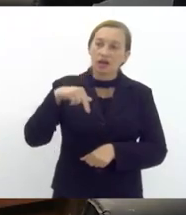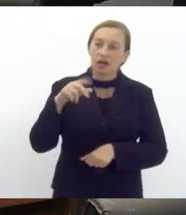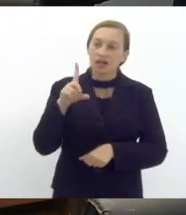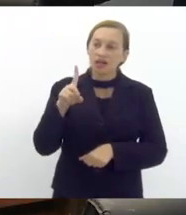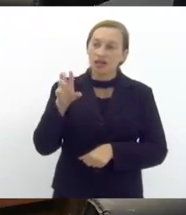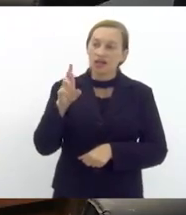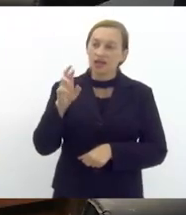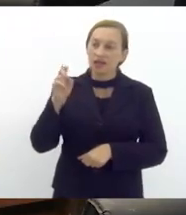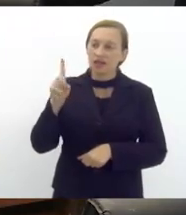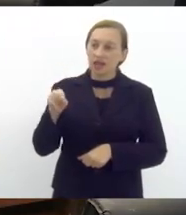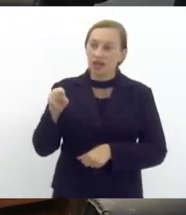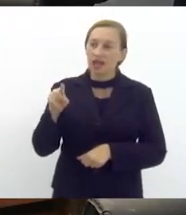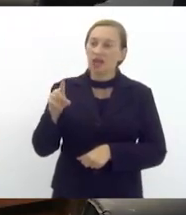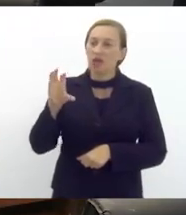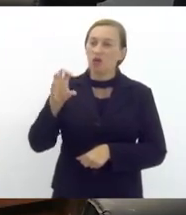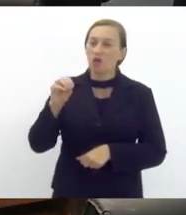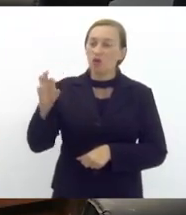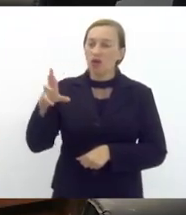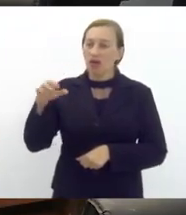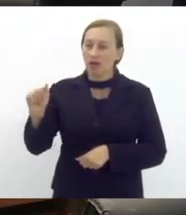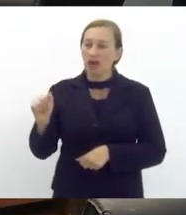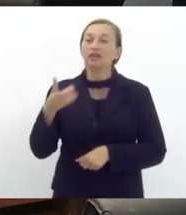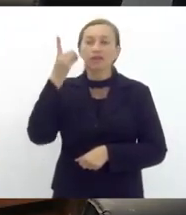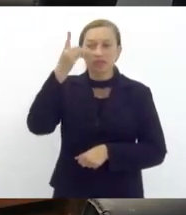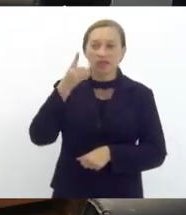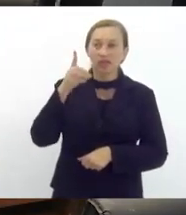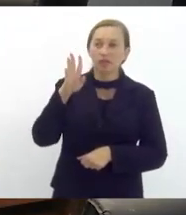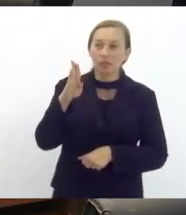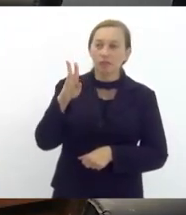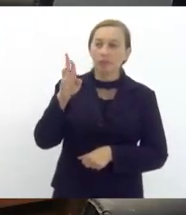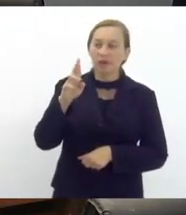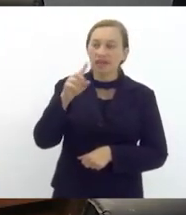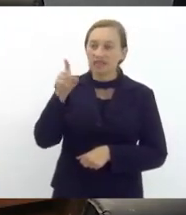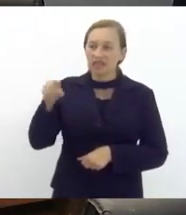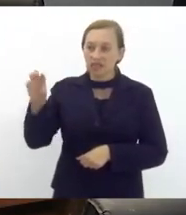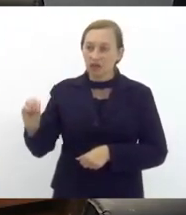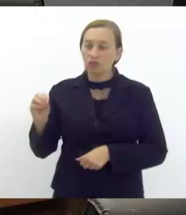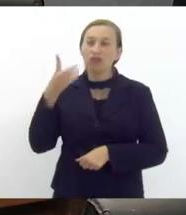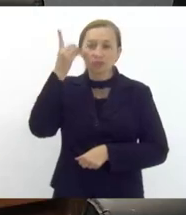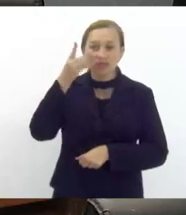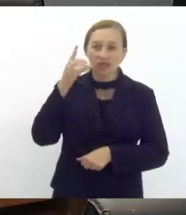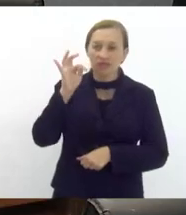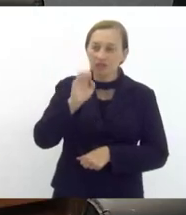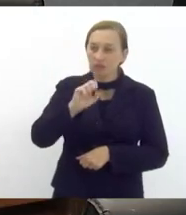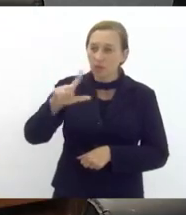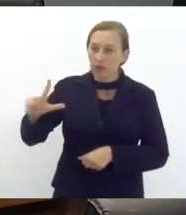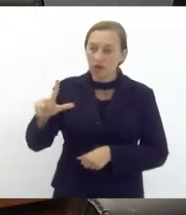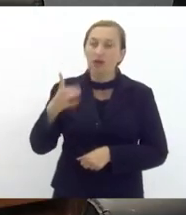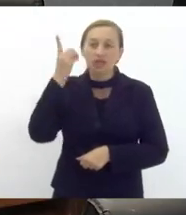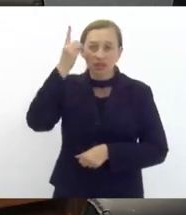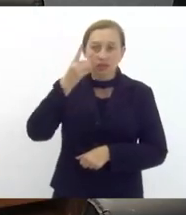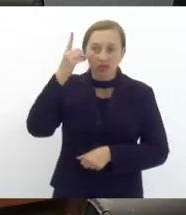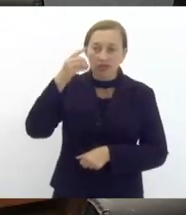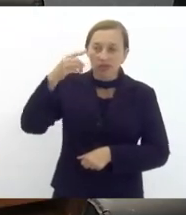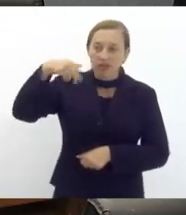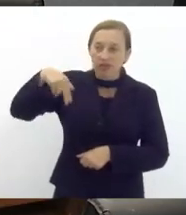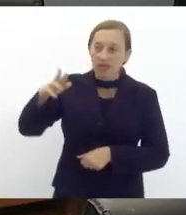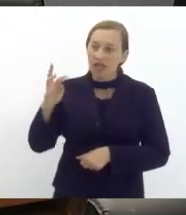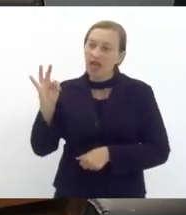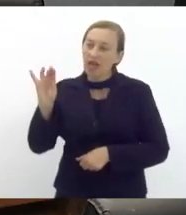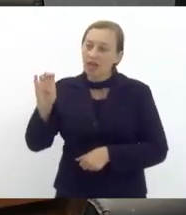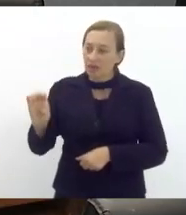Deputado brasão Deputado Felipe pobel Deputado Guilherme